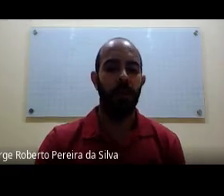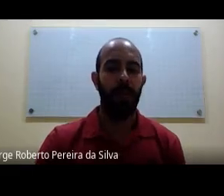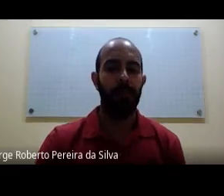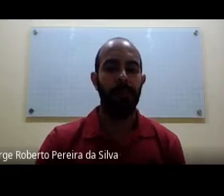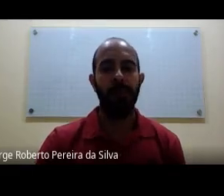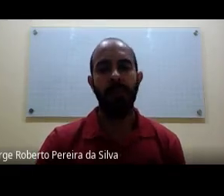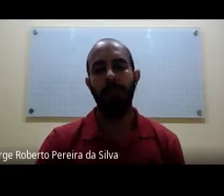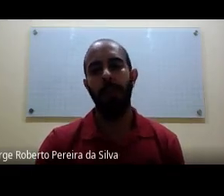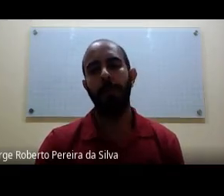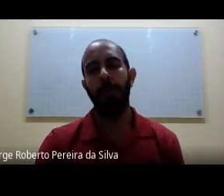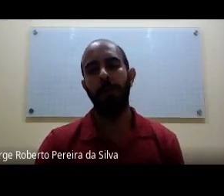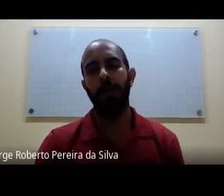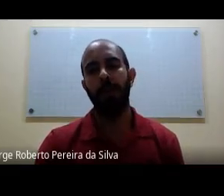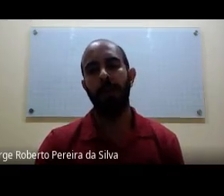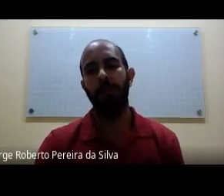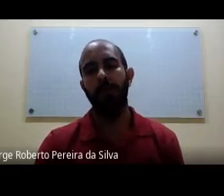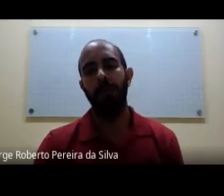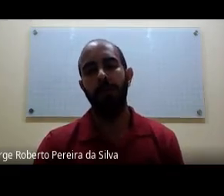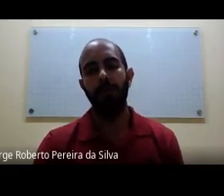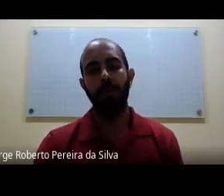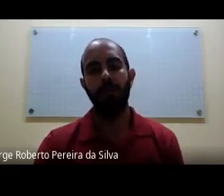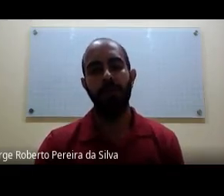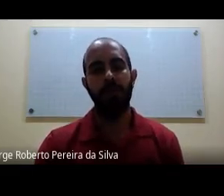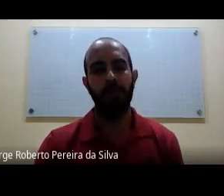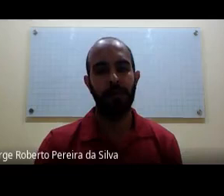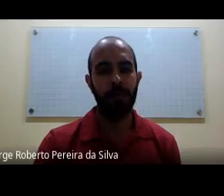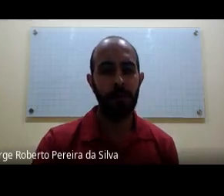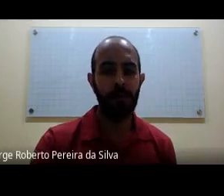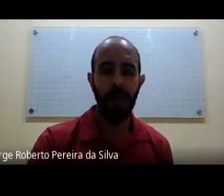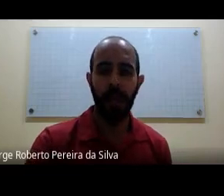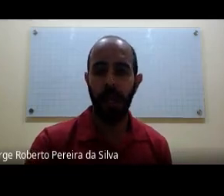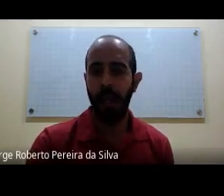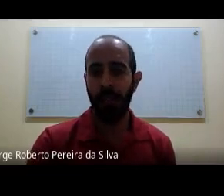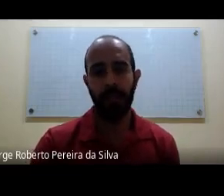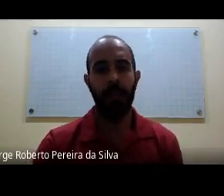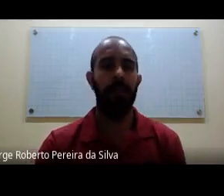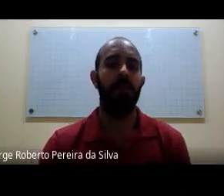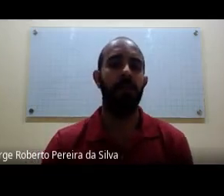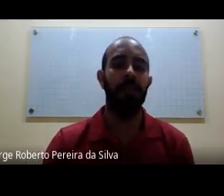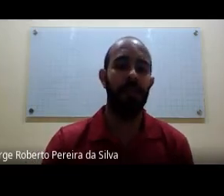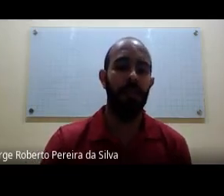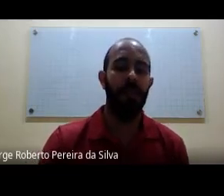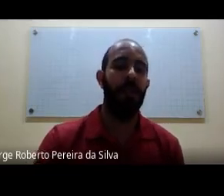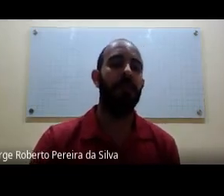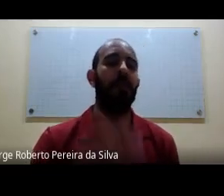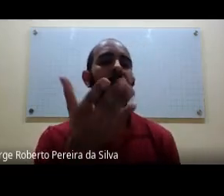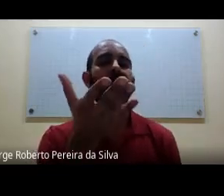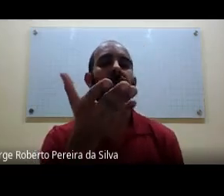lateral para um sentido e para outra lateral no outro sentido. Essa